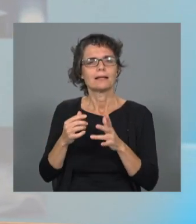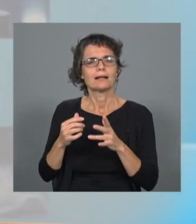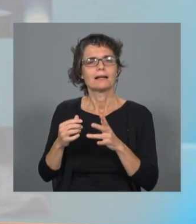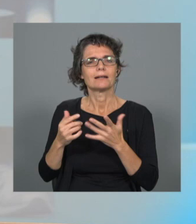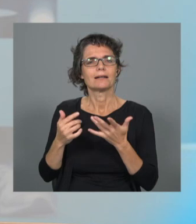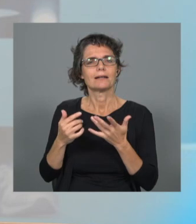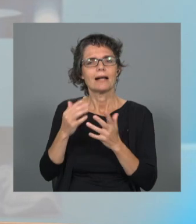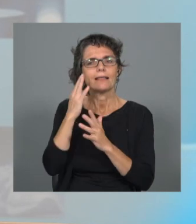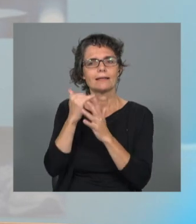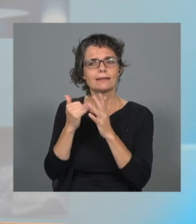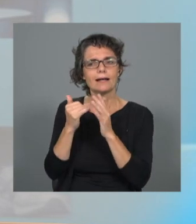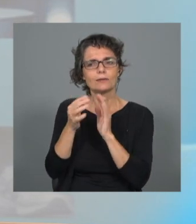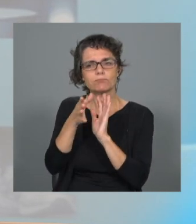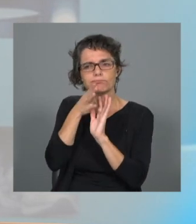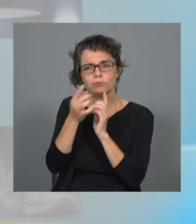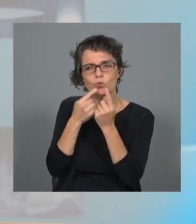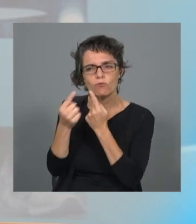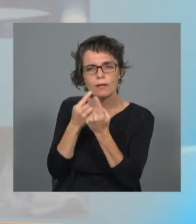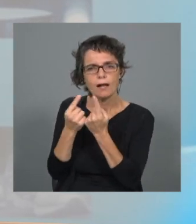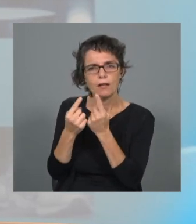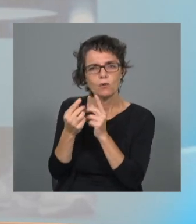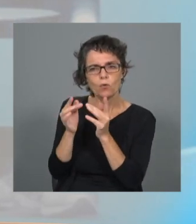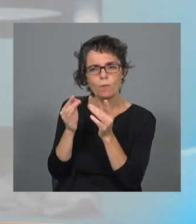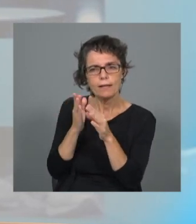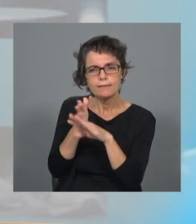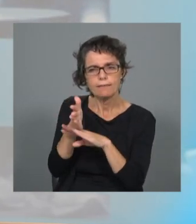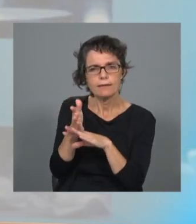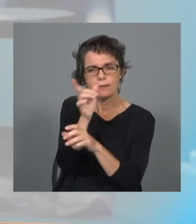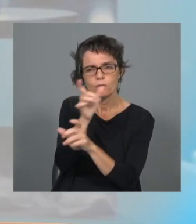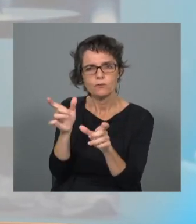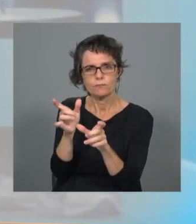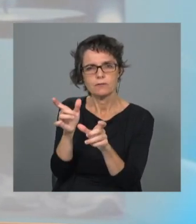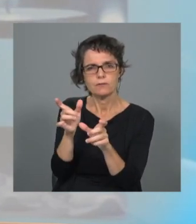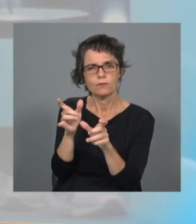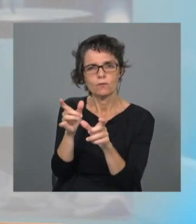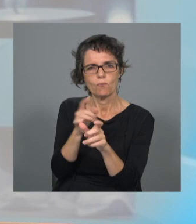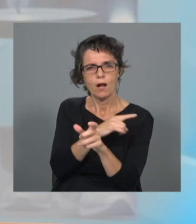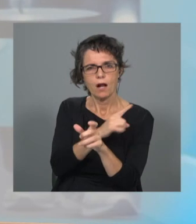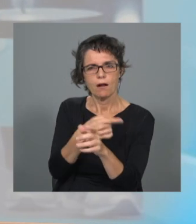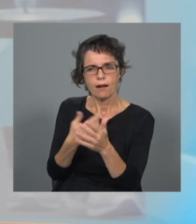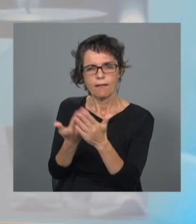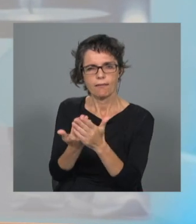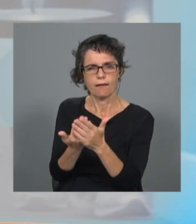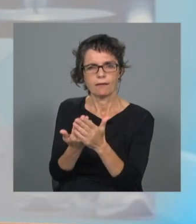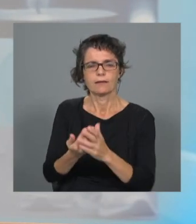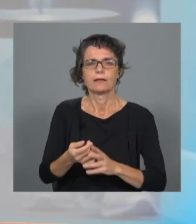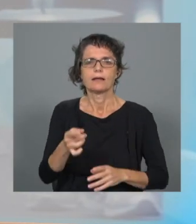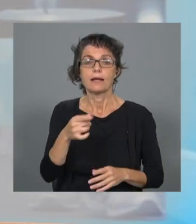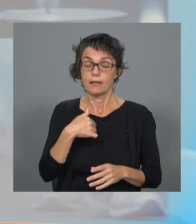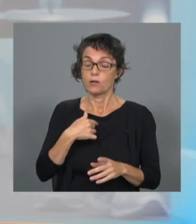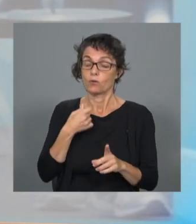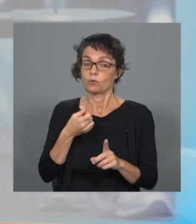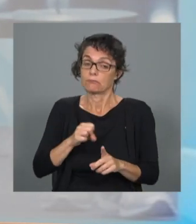Se precisamos de fundamentar muito mais a fé das pessoas, não é? E acho que, de facto, isso é um desafio que eu pessoalmente, enquanto pároco,